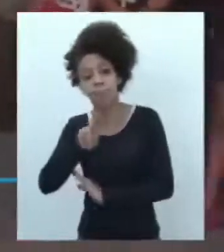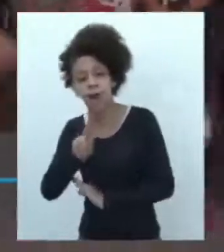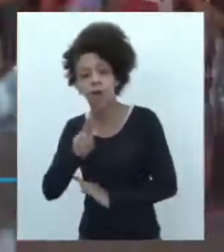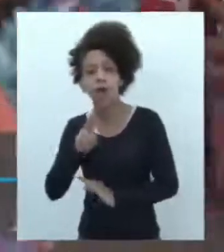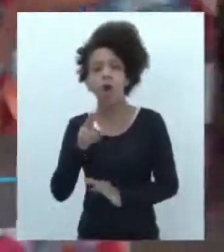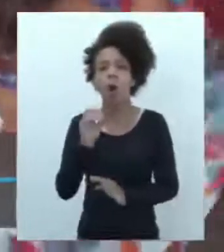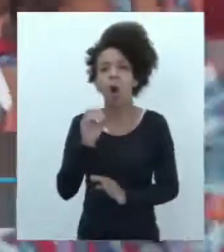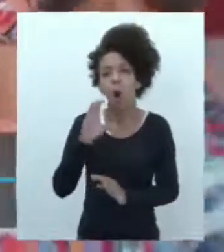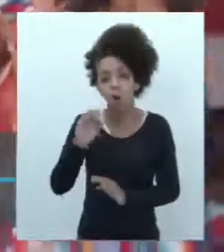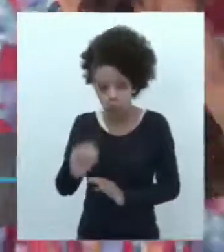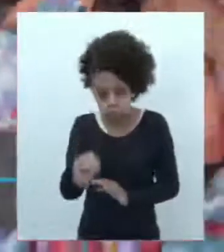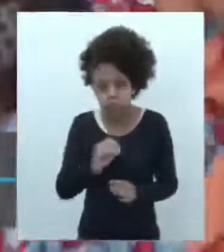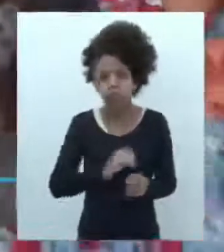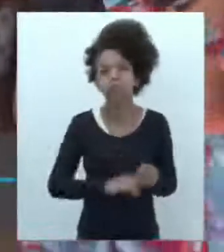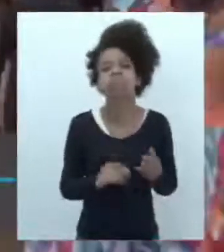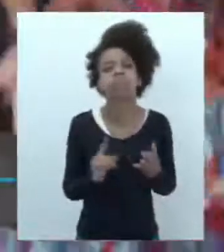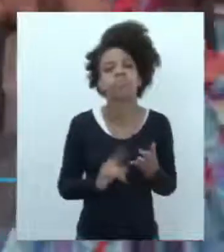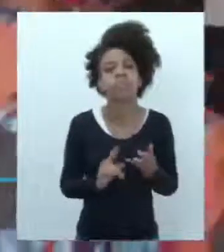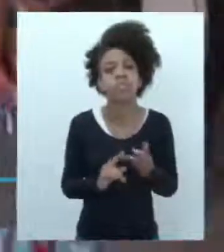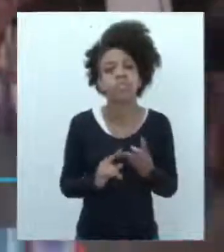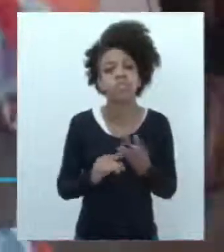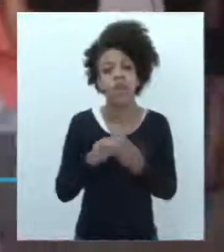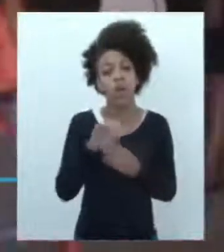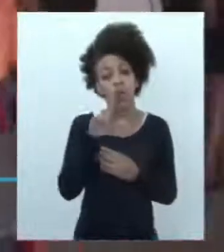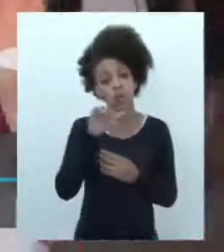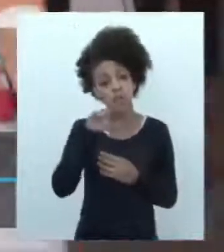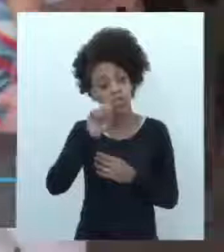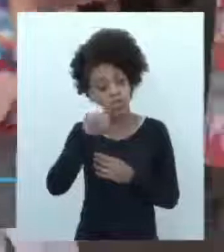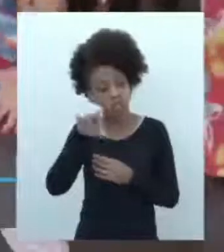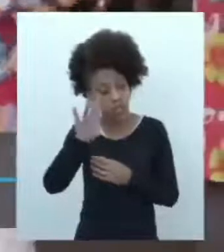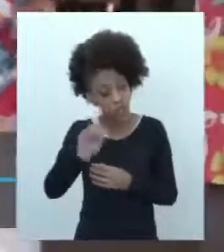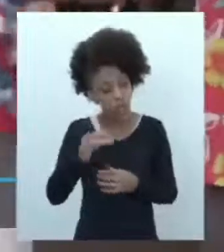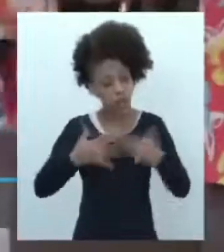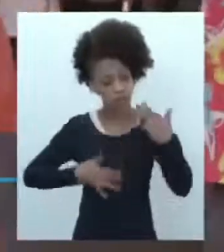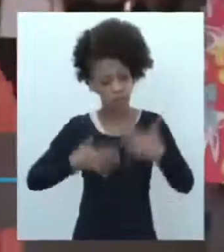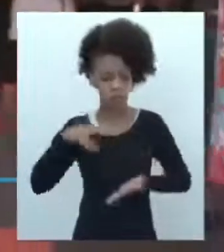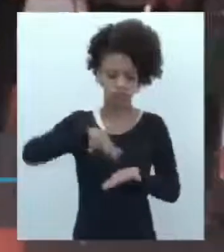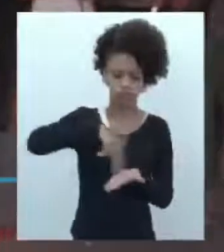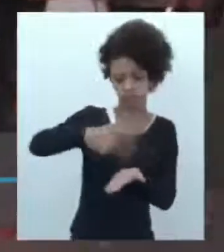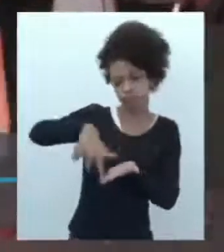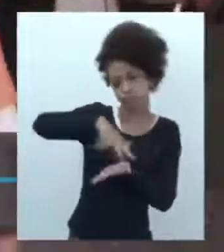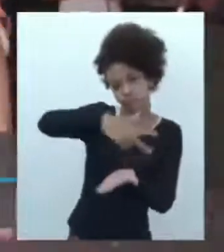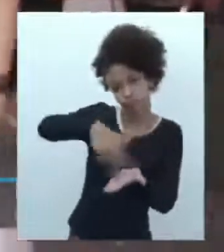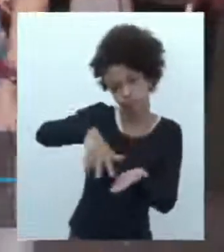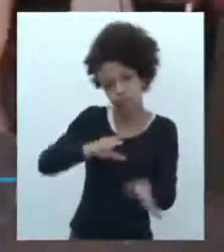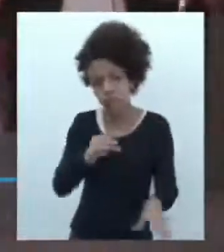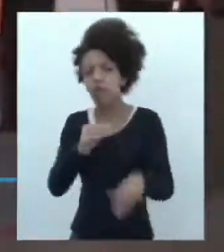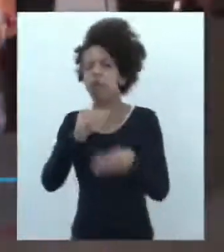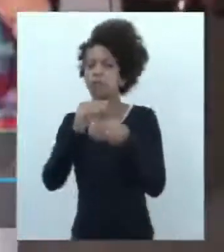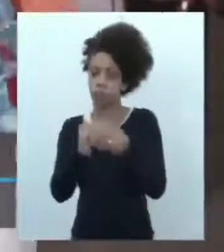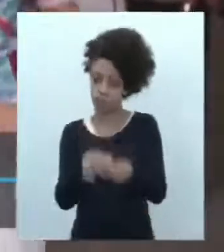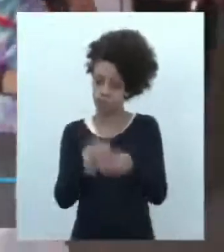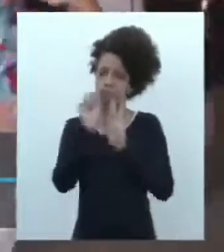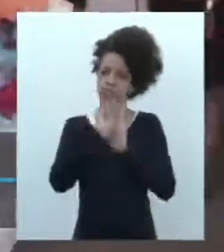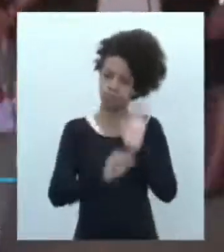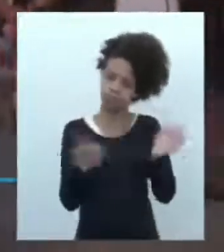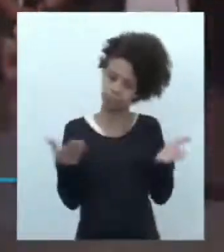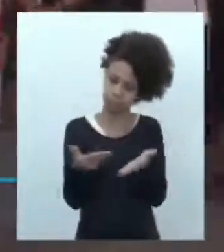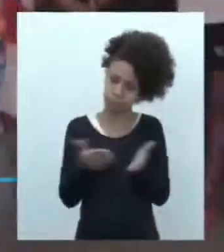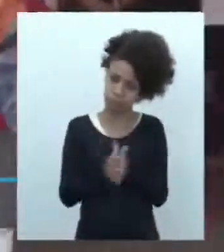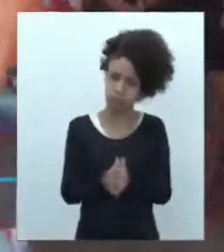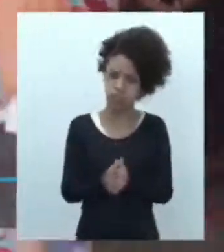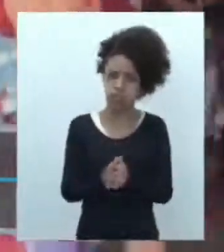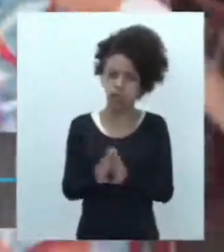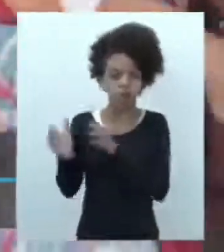E nos elementos lusitanos, a expressão corporal que foi agregada neste século por